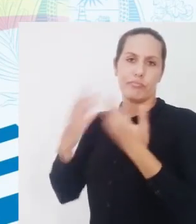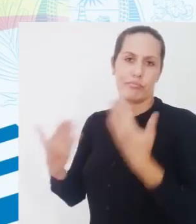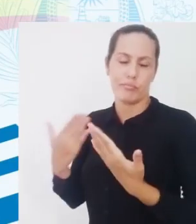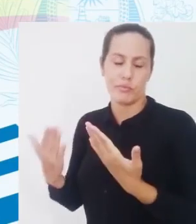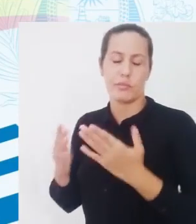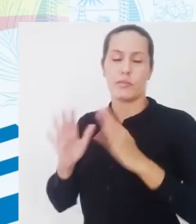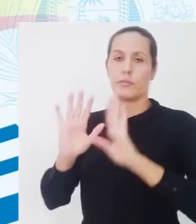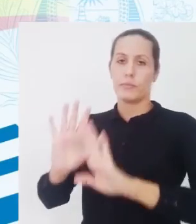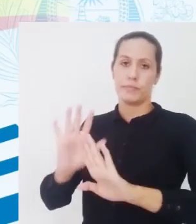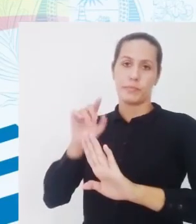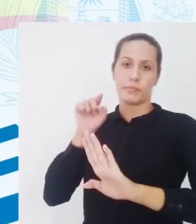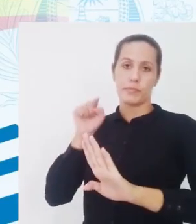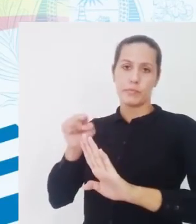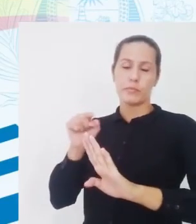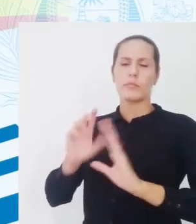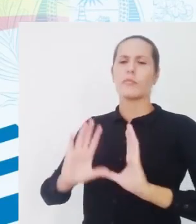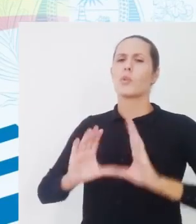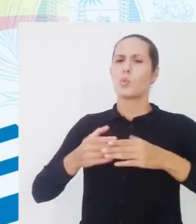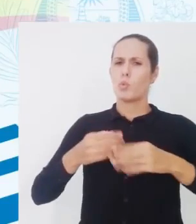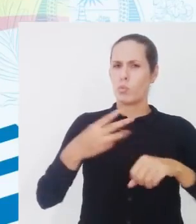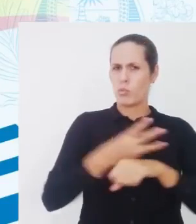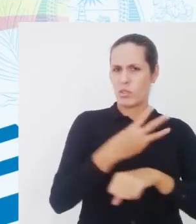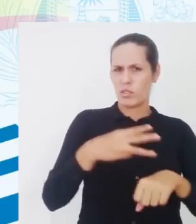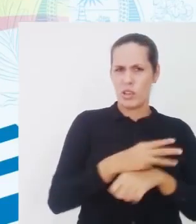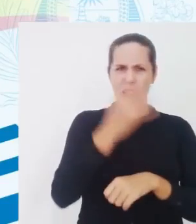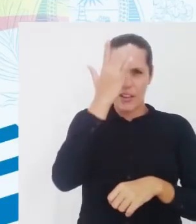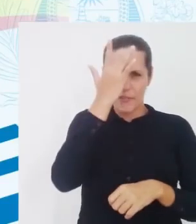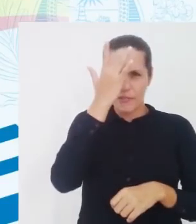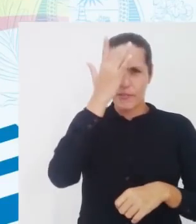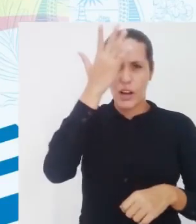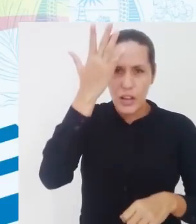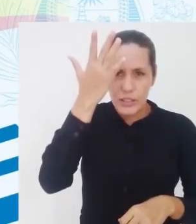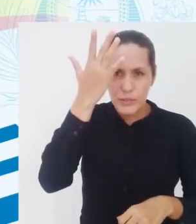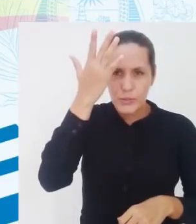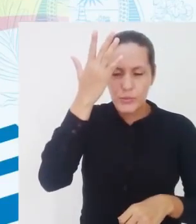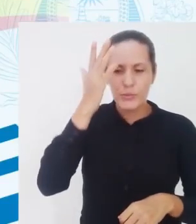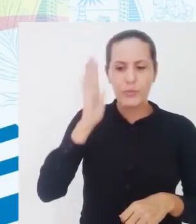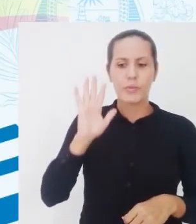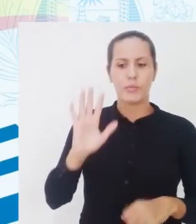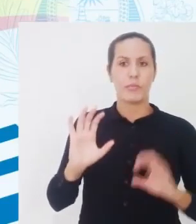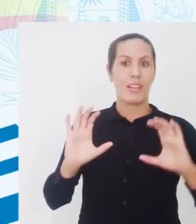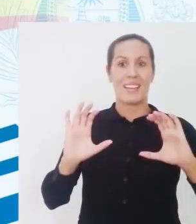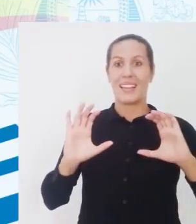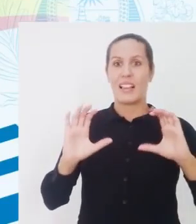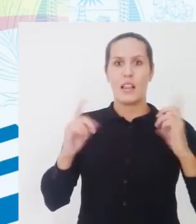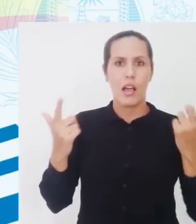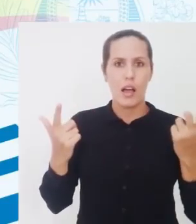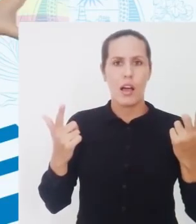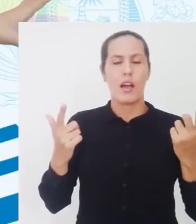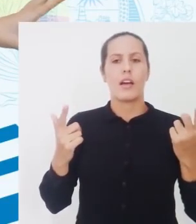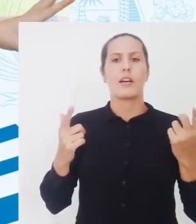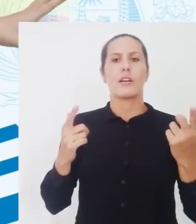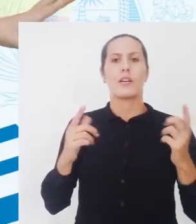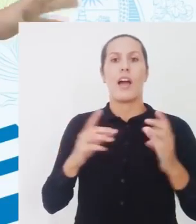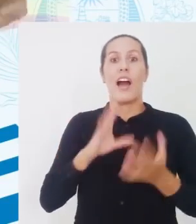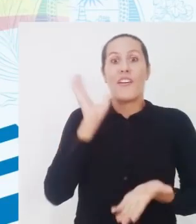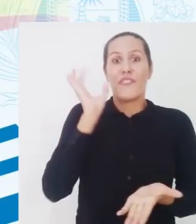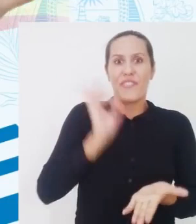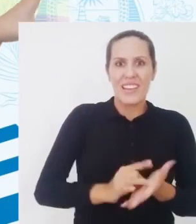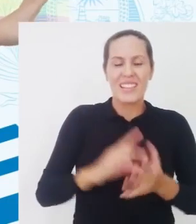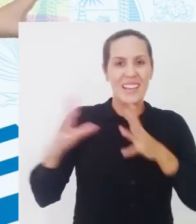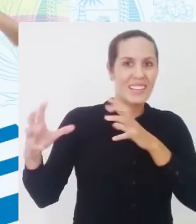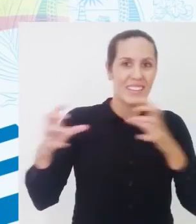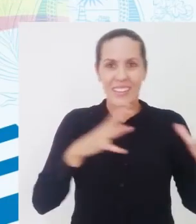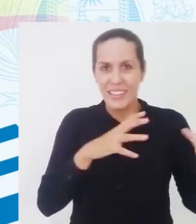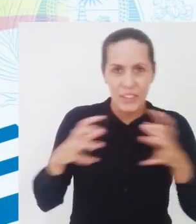nem ofender e ainda assim conseguir convencer. A minha pergunta agora para você é: o grupo do WhatsApp